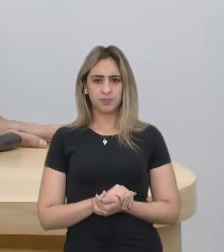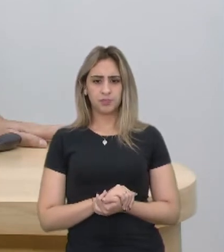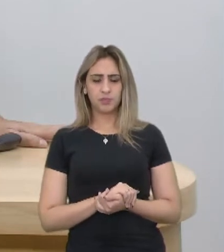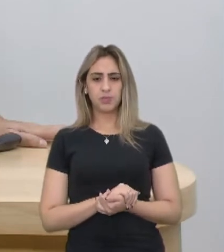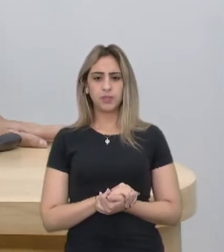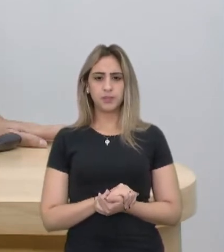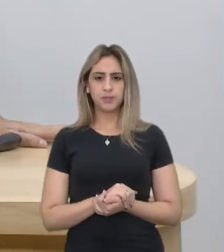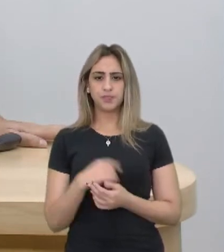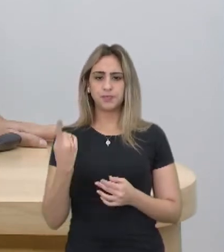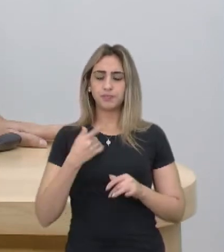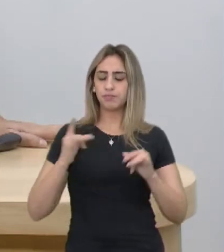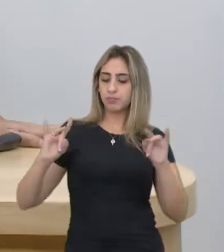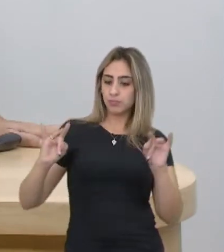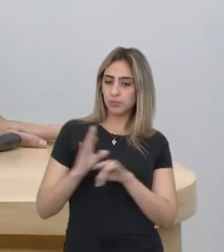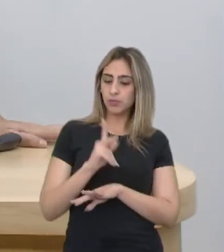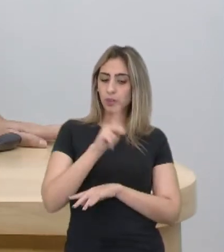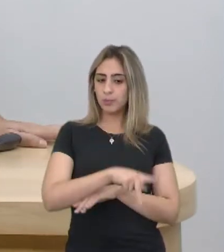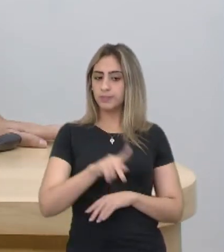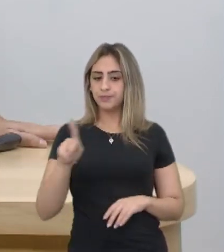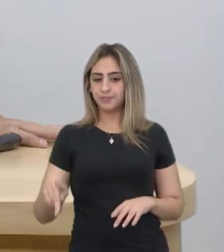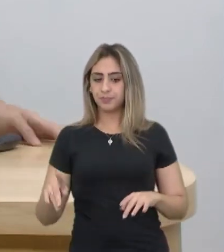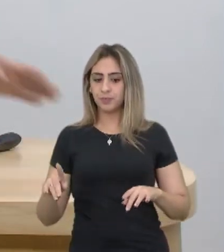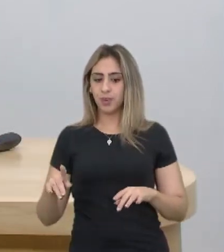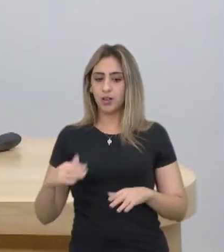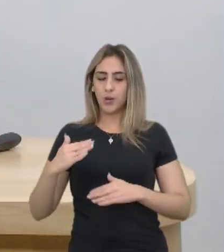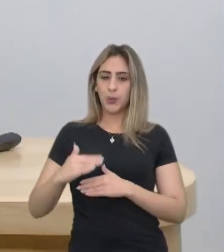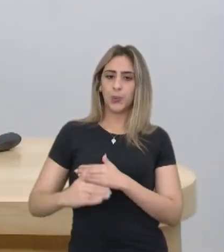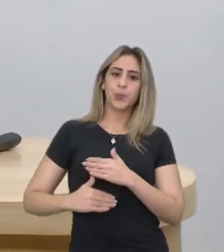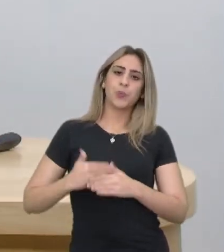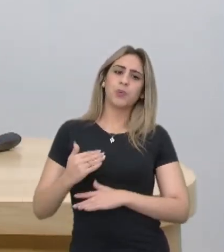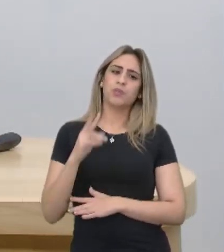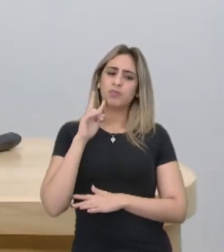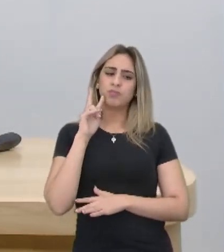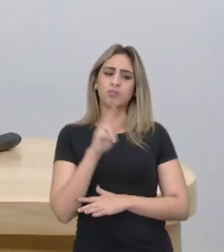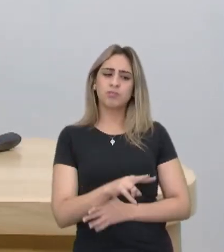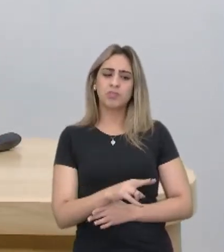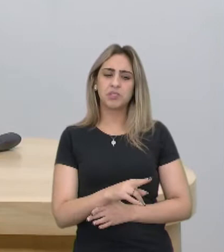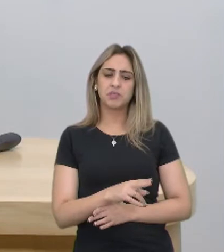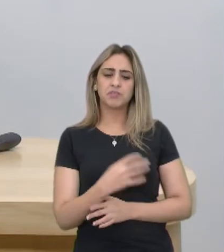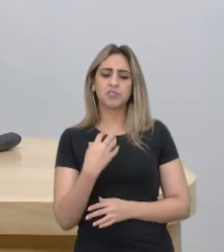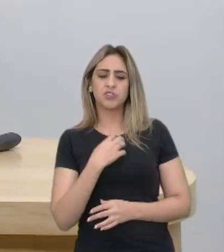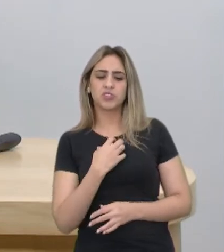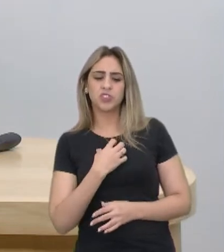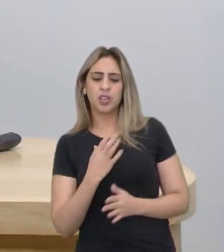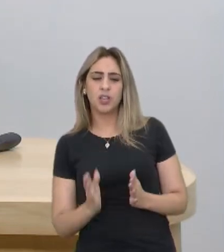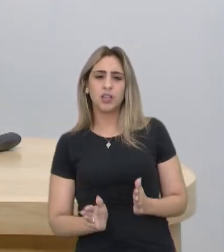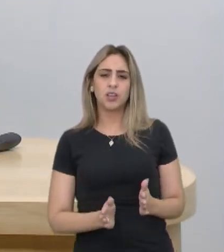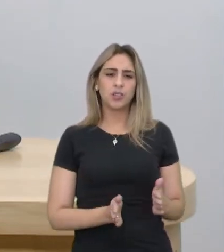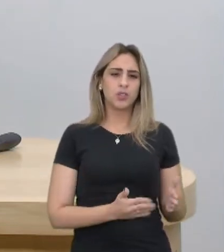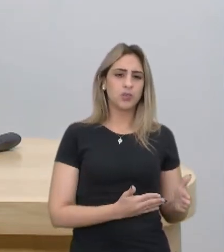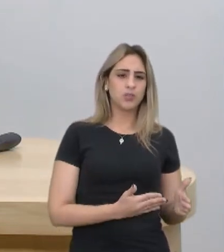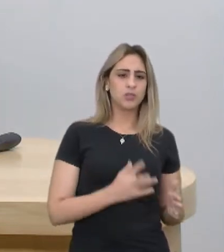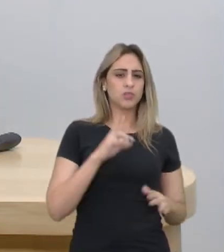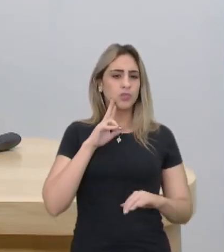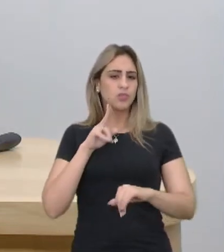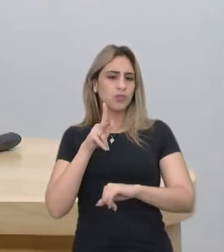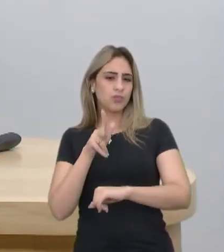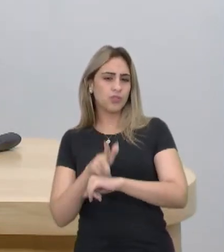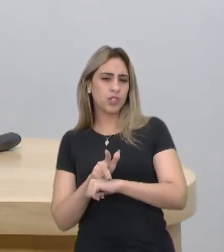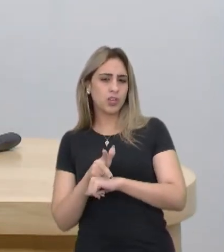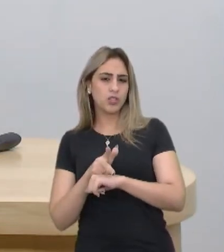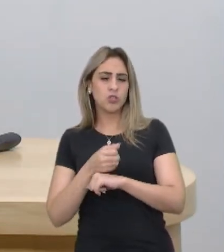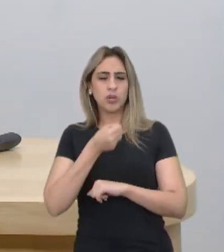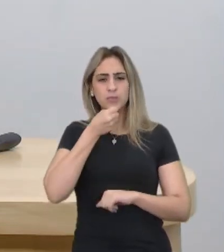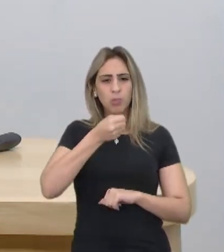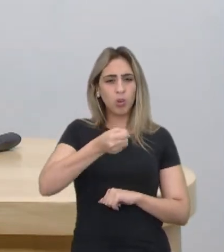a gente acaba, né, nós professores acabamos aí vendo determinadas né, vídeos, reportagens,